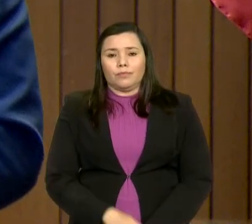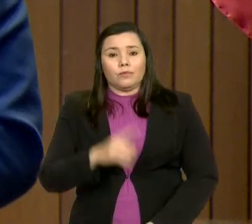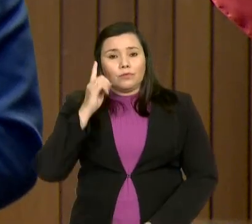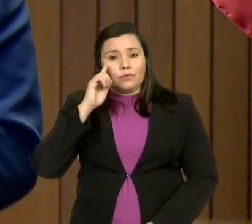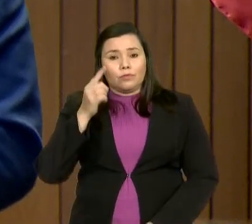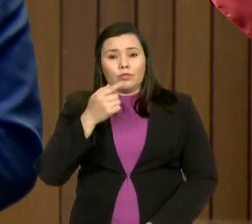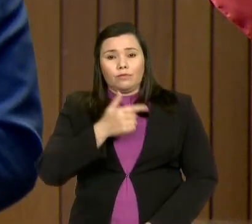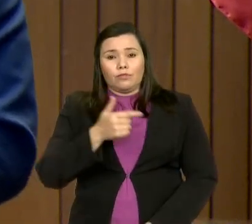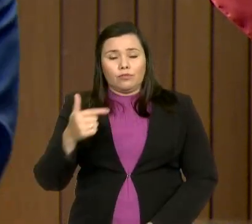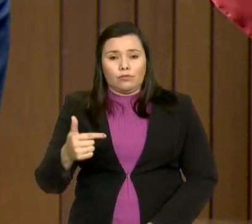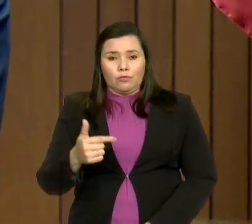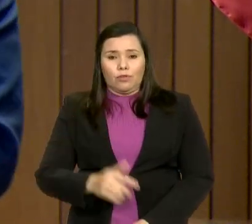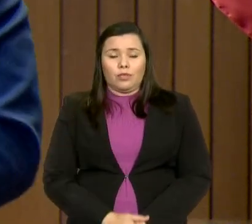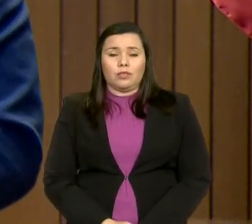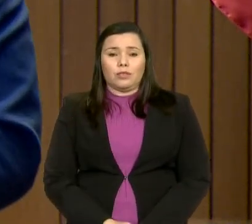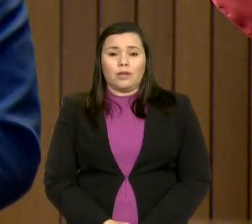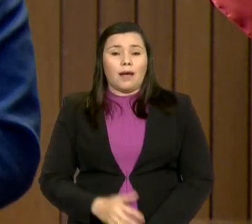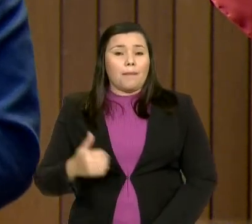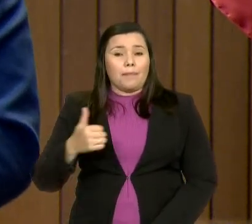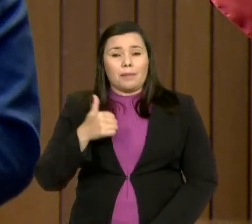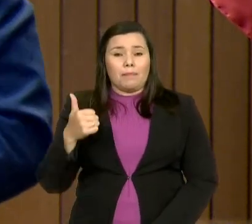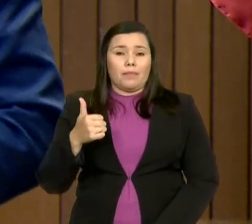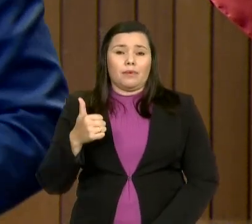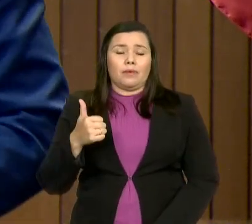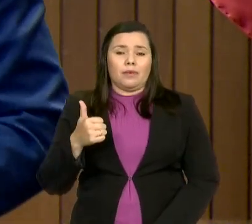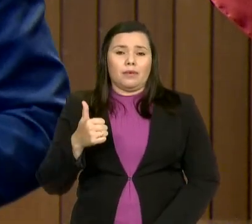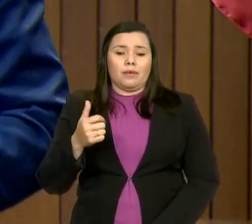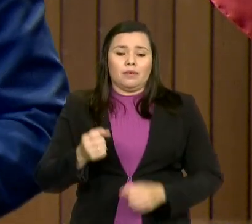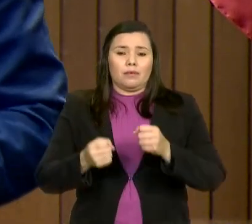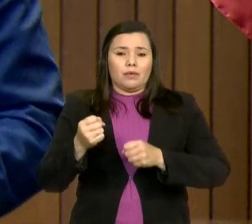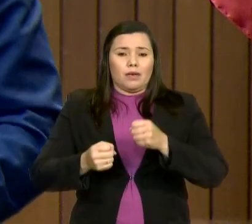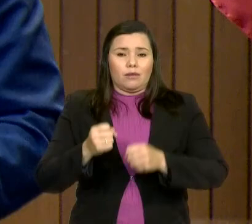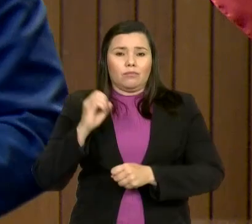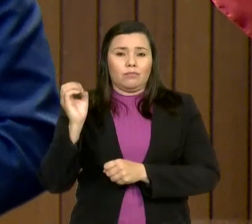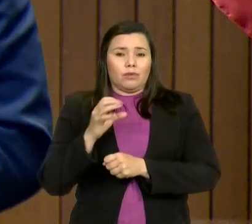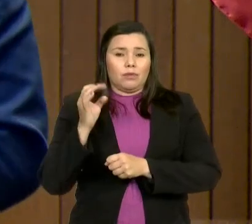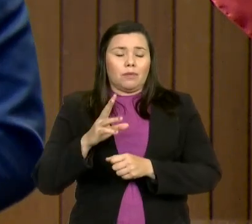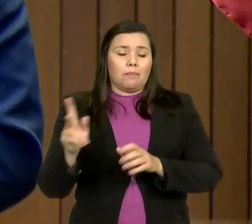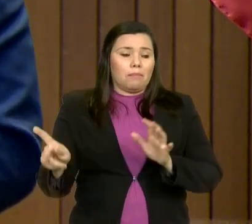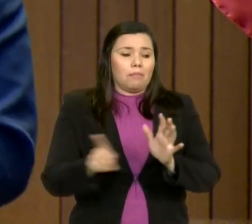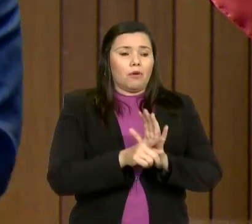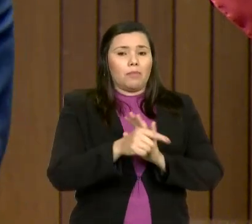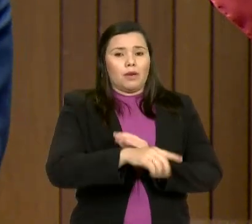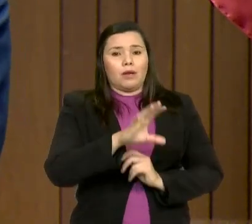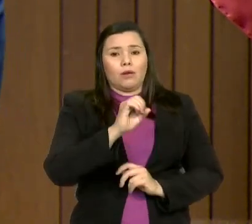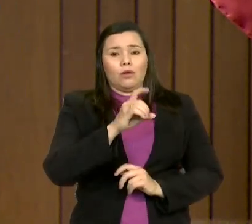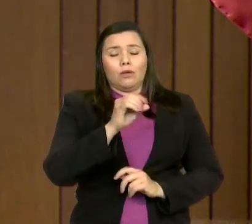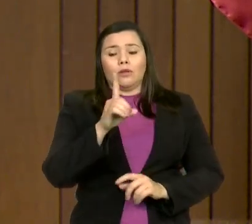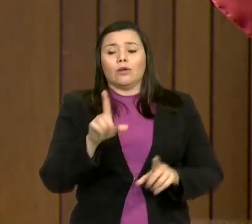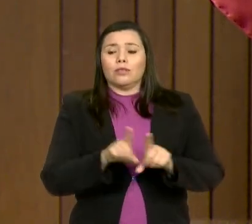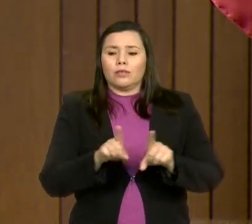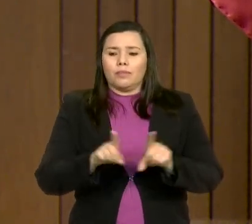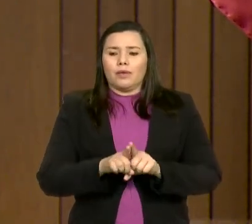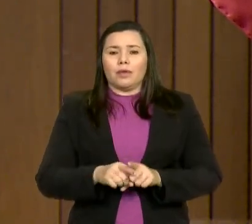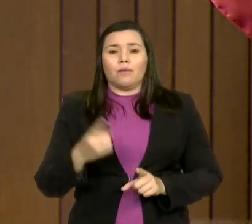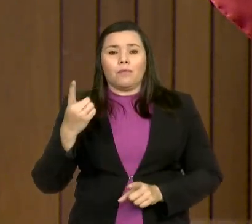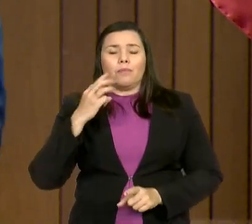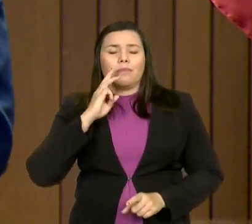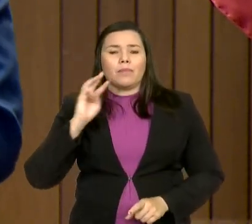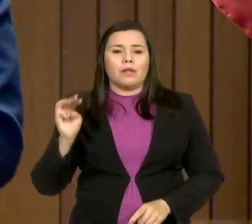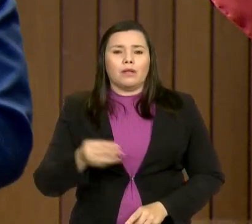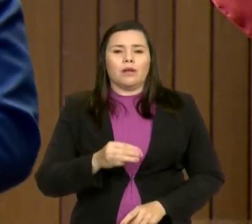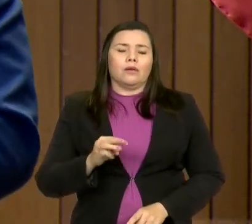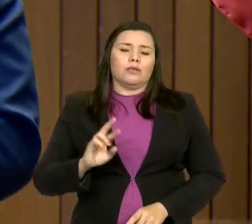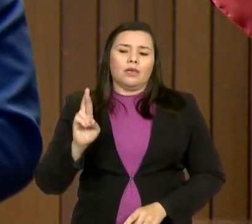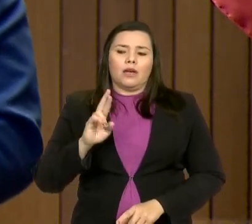receber a ambulância. A primeira ambulância vai ser para a cidade de Codó. E também destinei R$1 milhão para a compra de carrinhos no programa, no âmbito